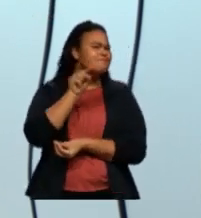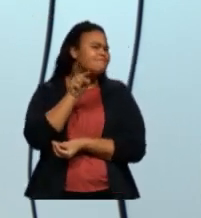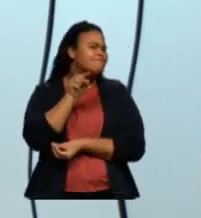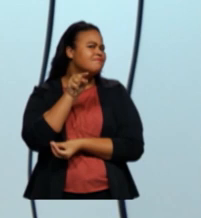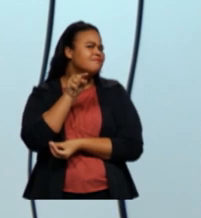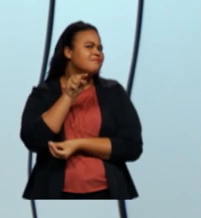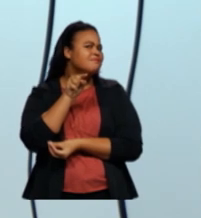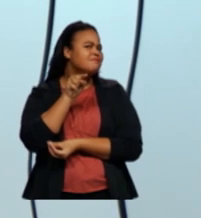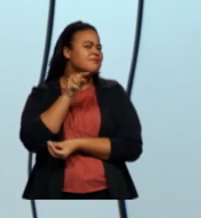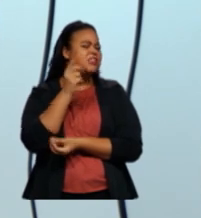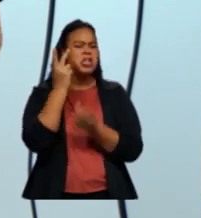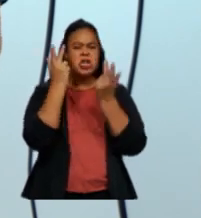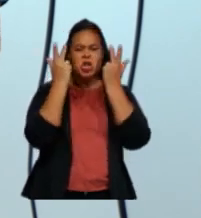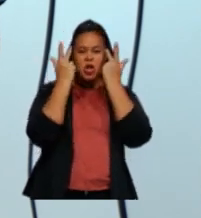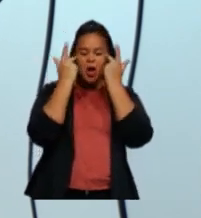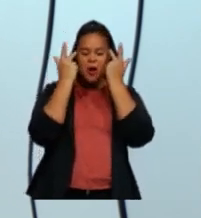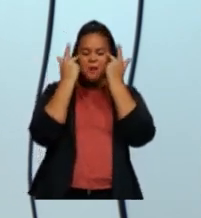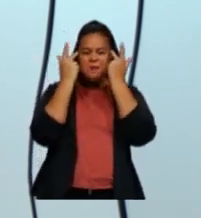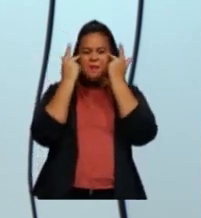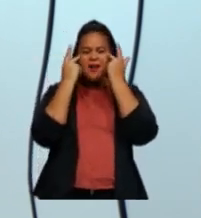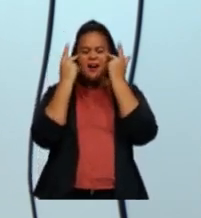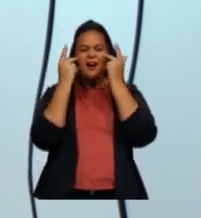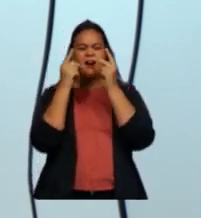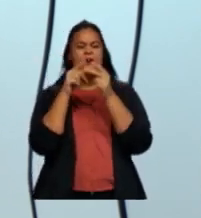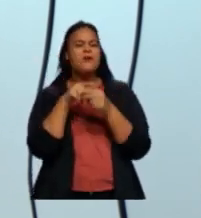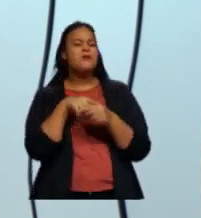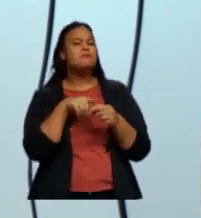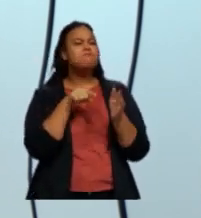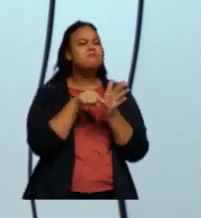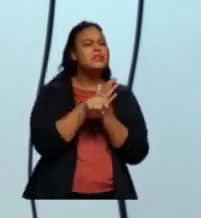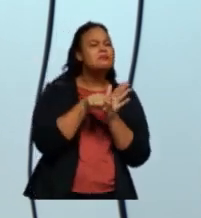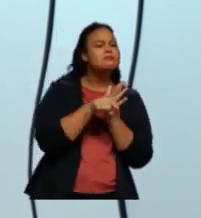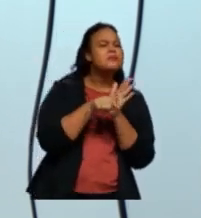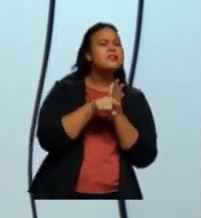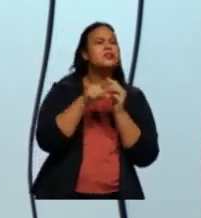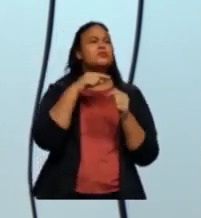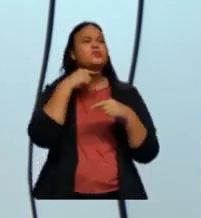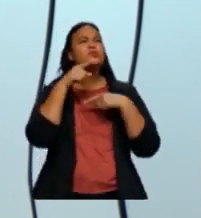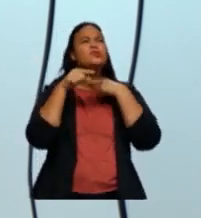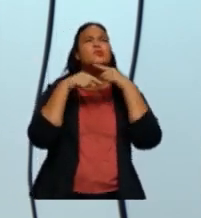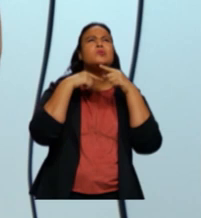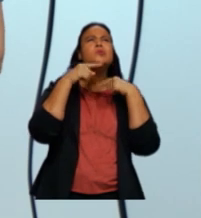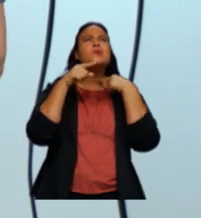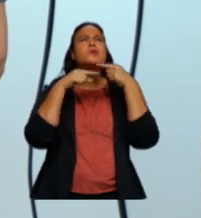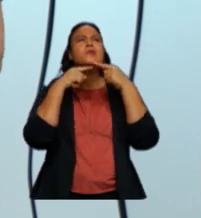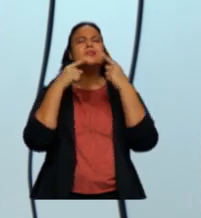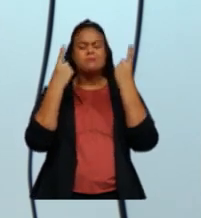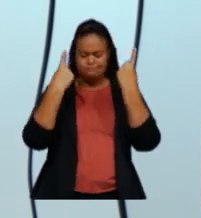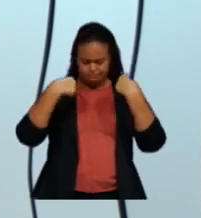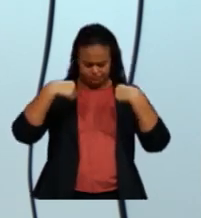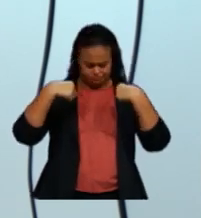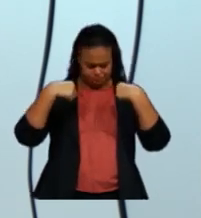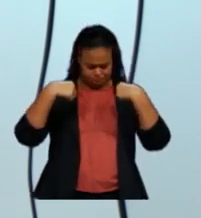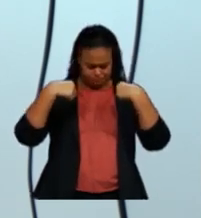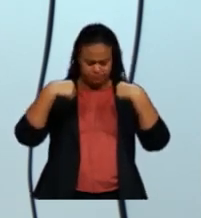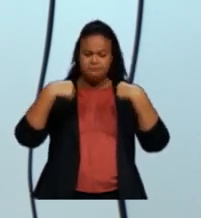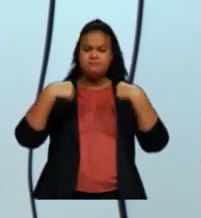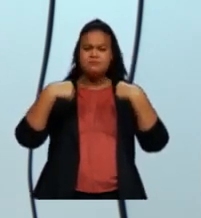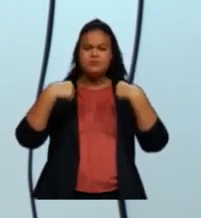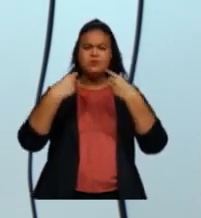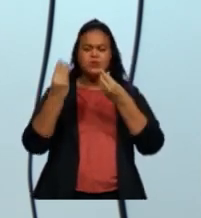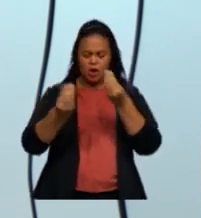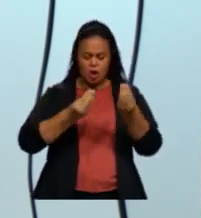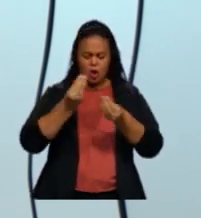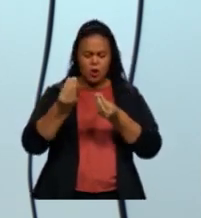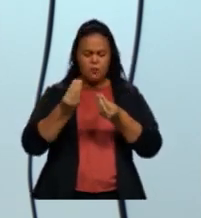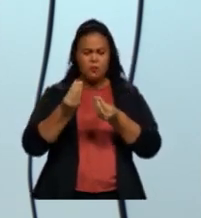é comum os adolescentes terem, se questionarem. Quando o